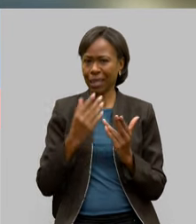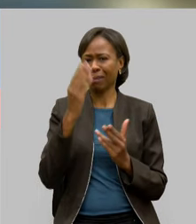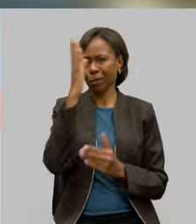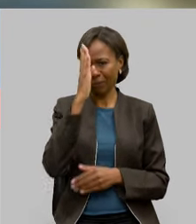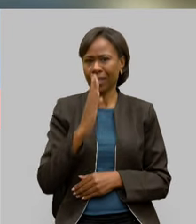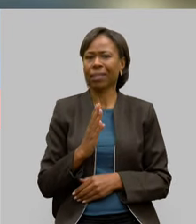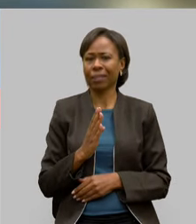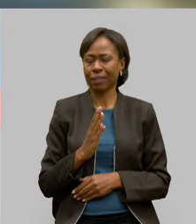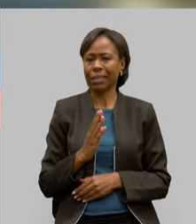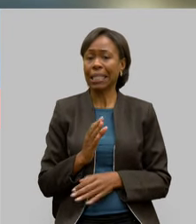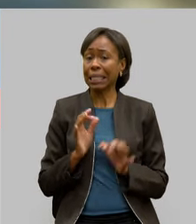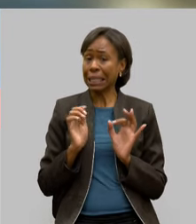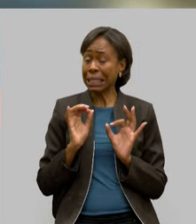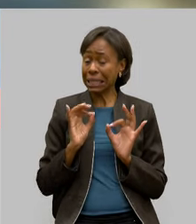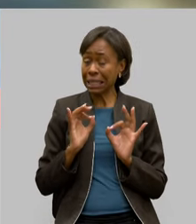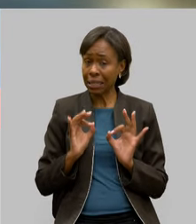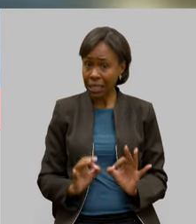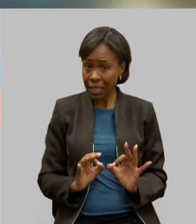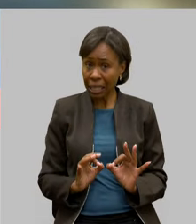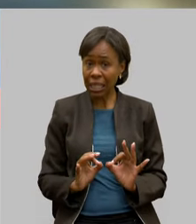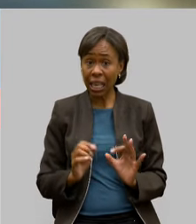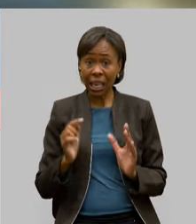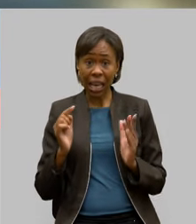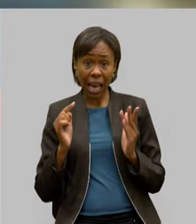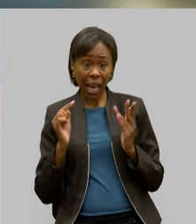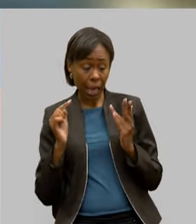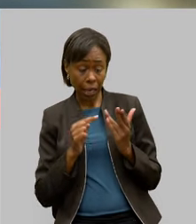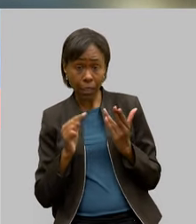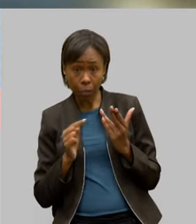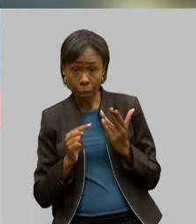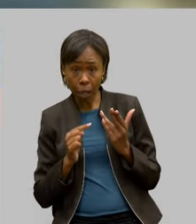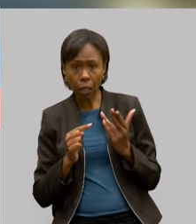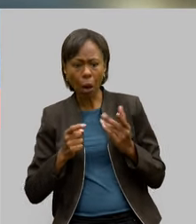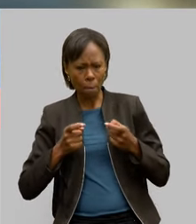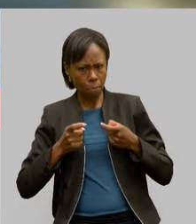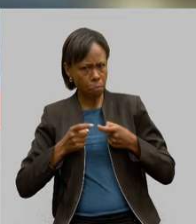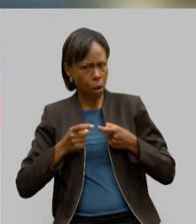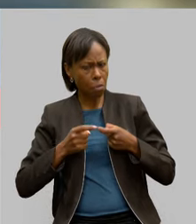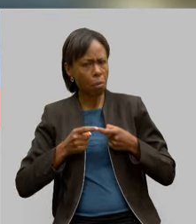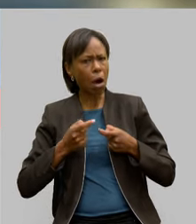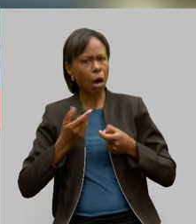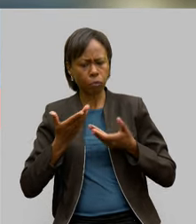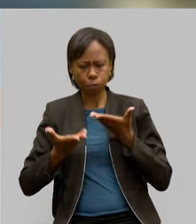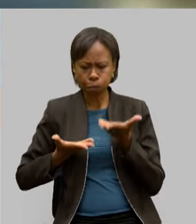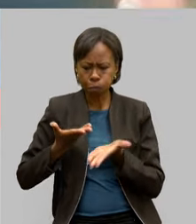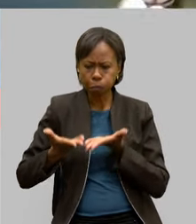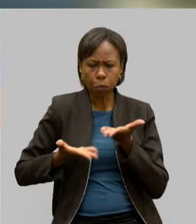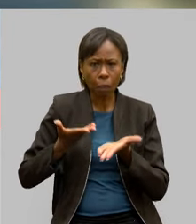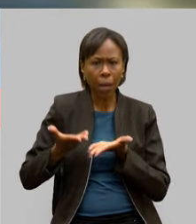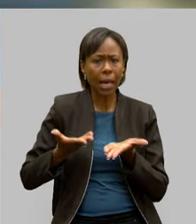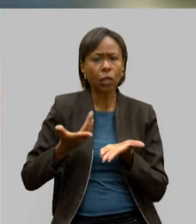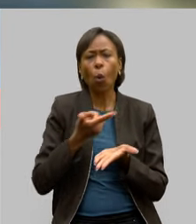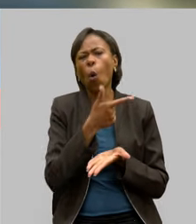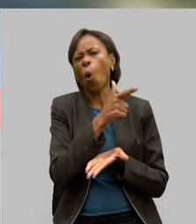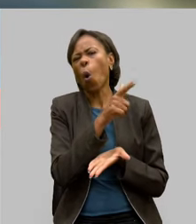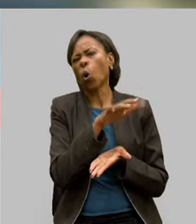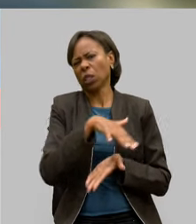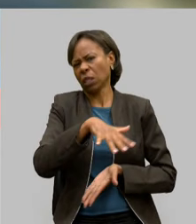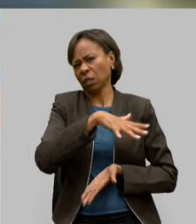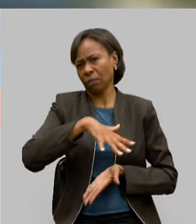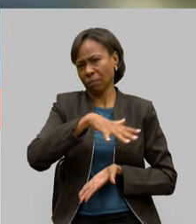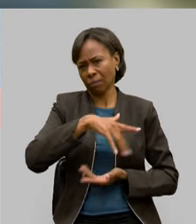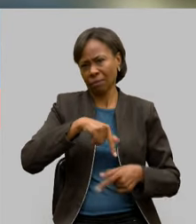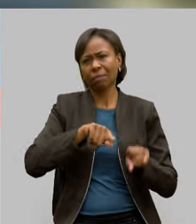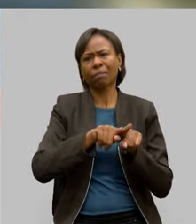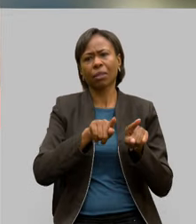com o potencial que essa planta tem não só medicinal mas paraas outras áreas que já foram até citadas aí né como